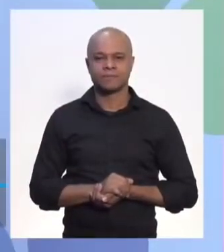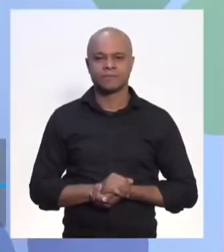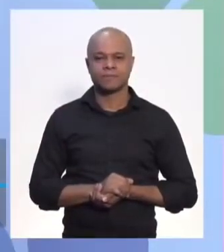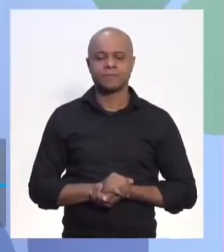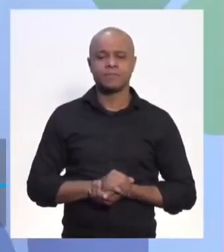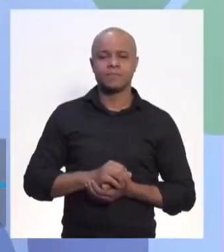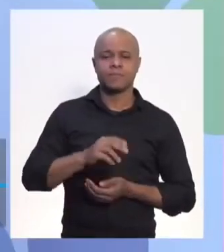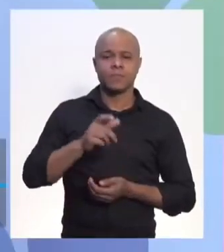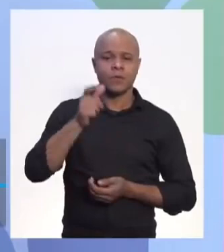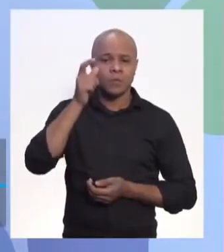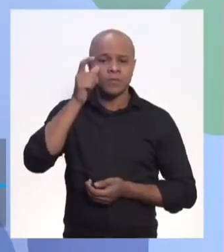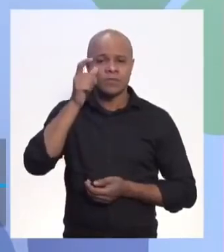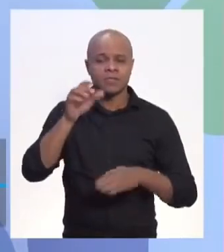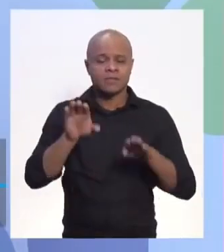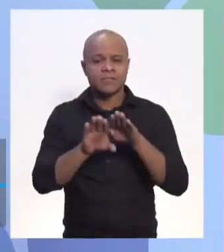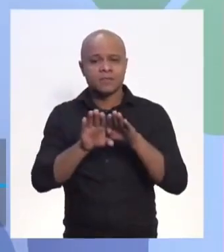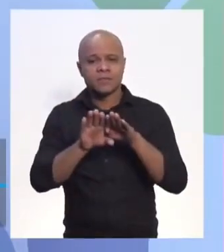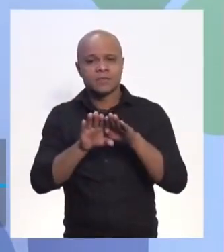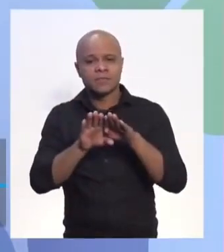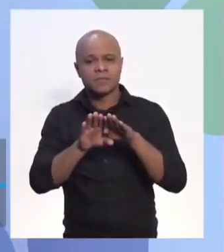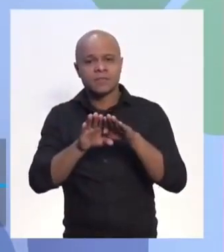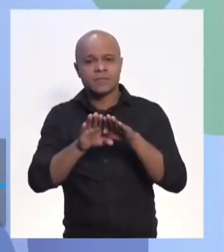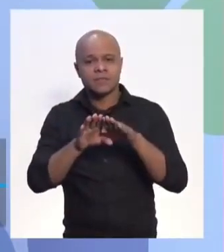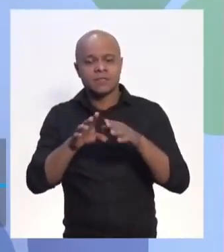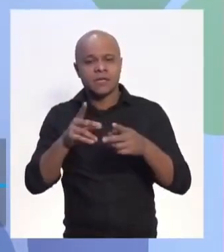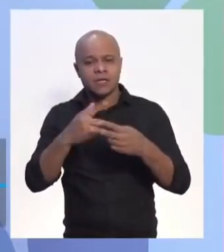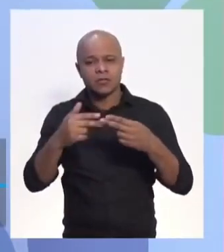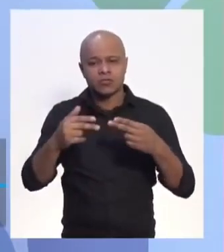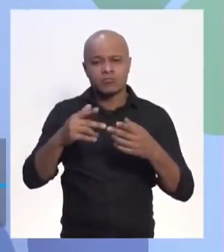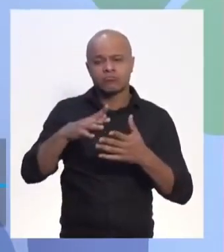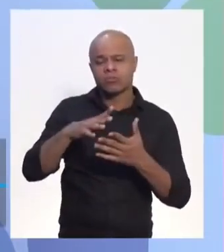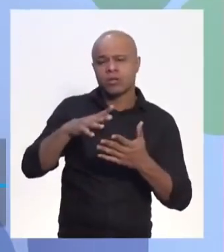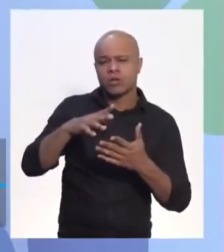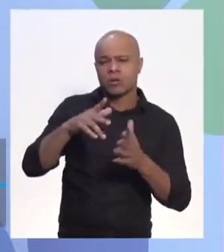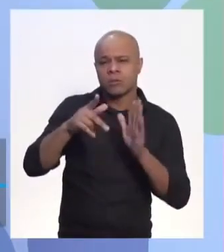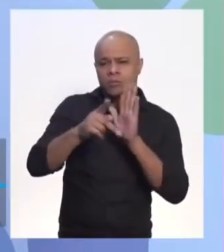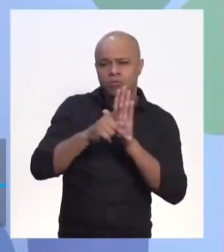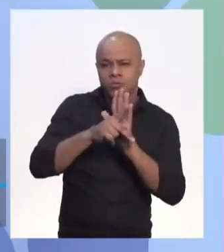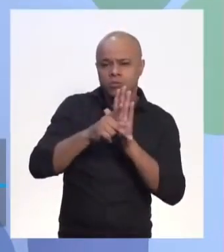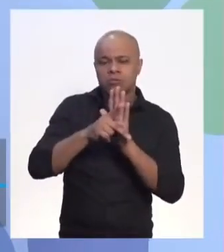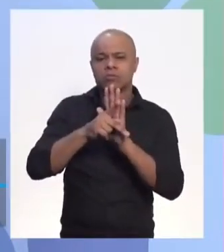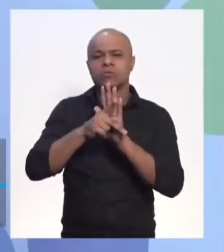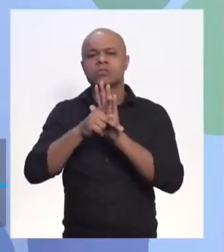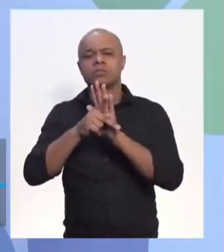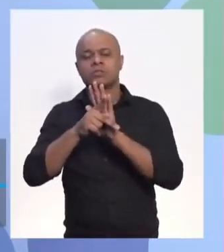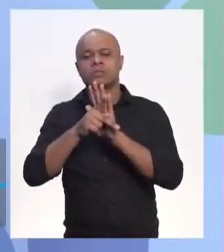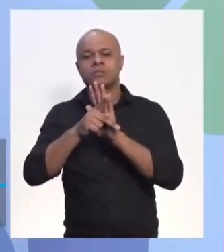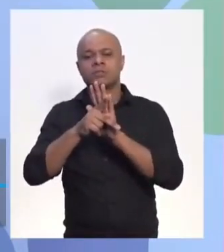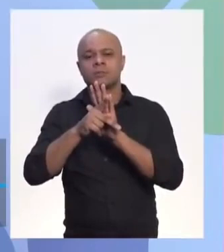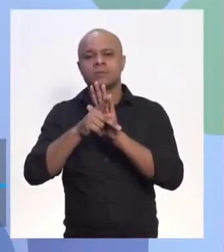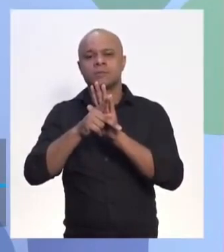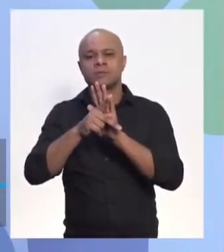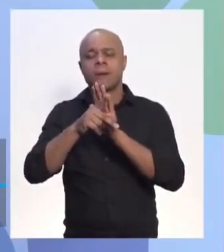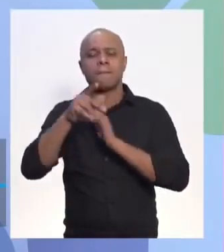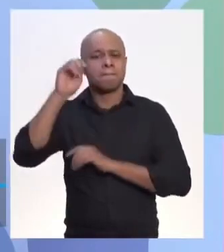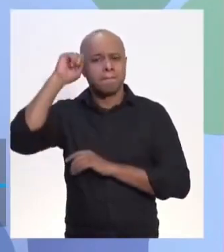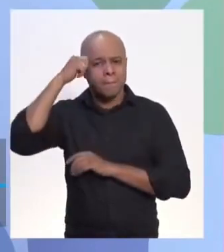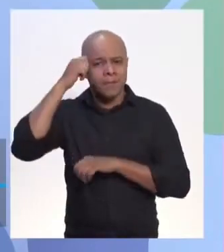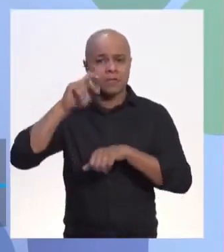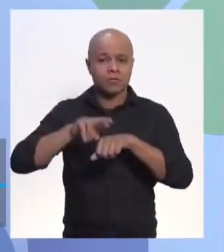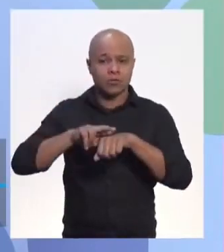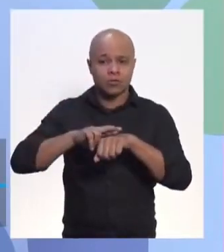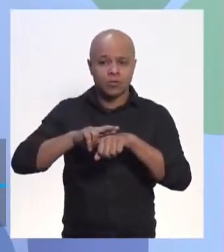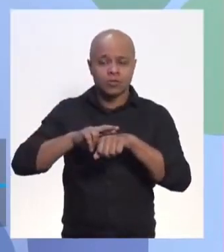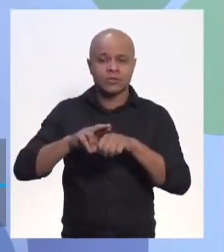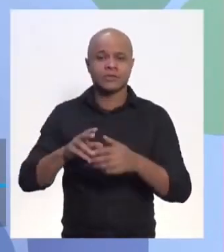e observem ali, observando a Rosa dos Ventos e a posição das retas preta e roxa, que